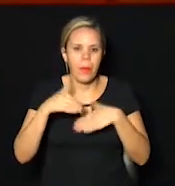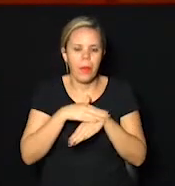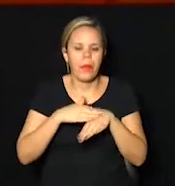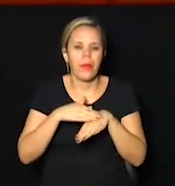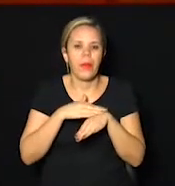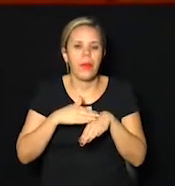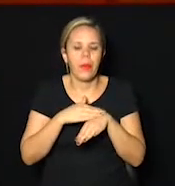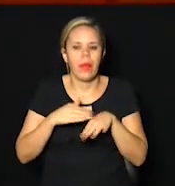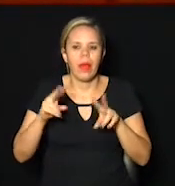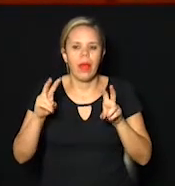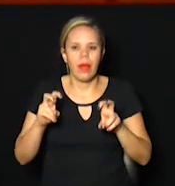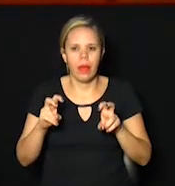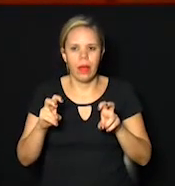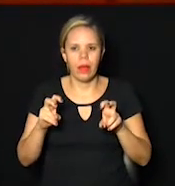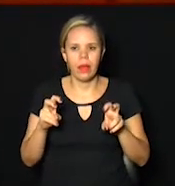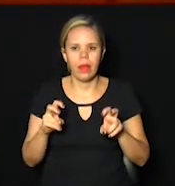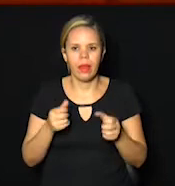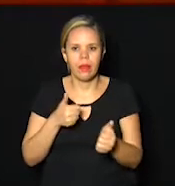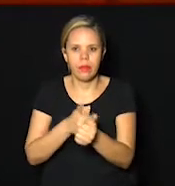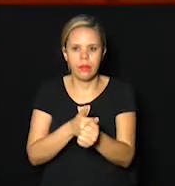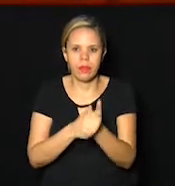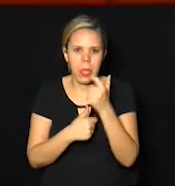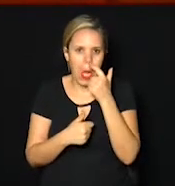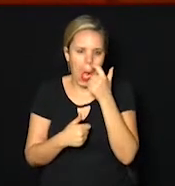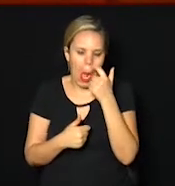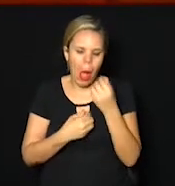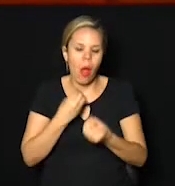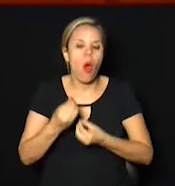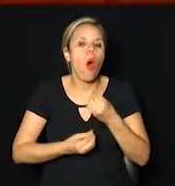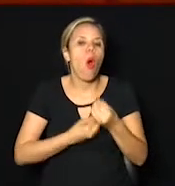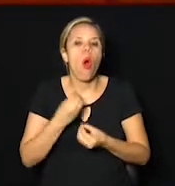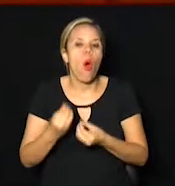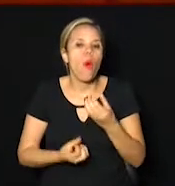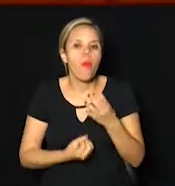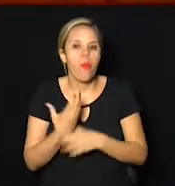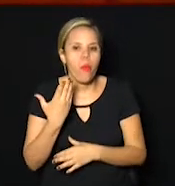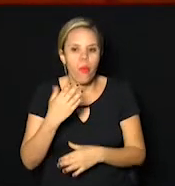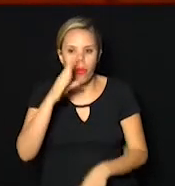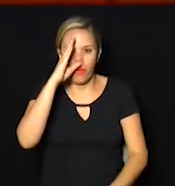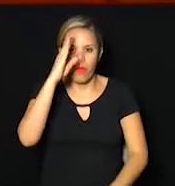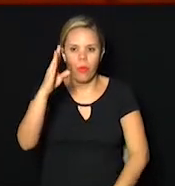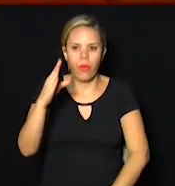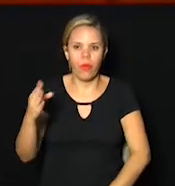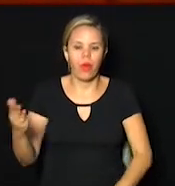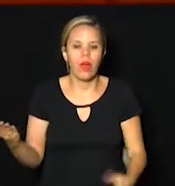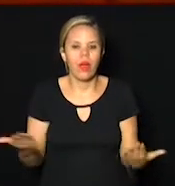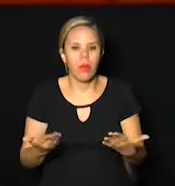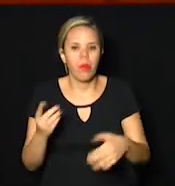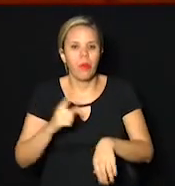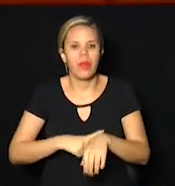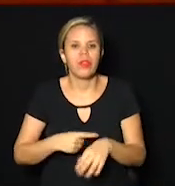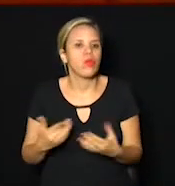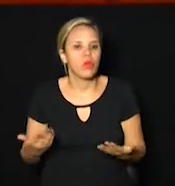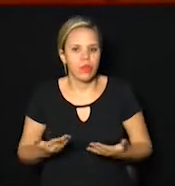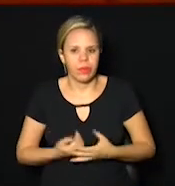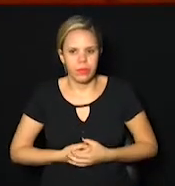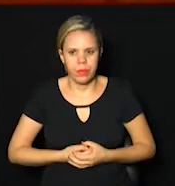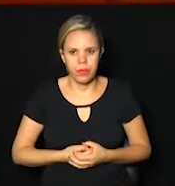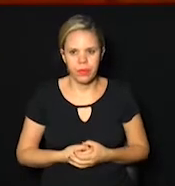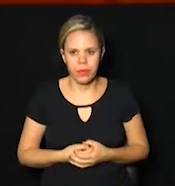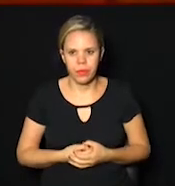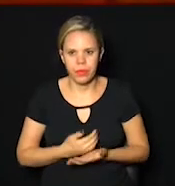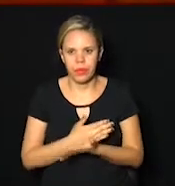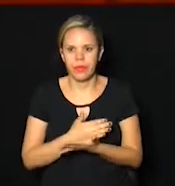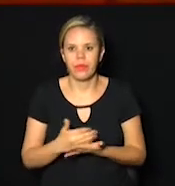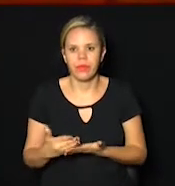é sobre essa aproximação e como é que essa aproximação se dá, principalmente num momento como hoje. Eu quero